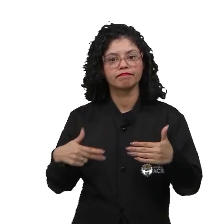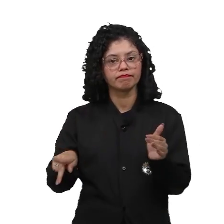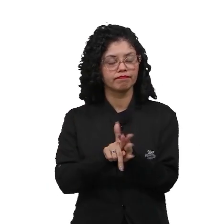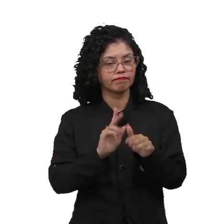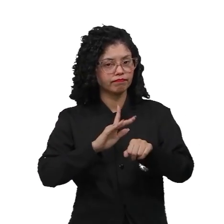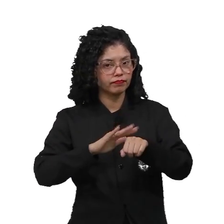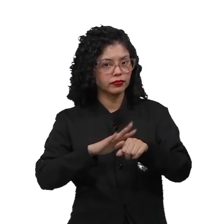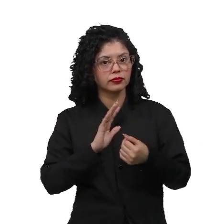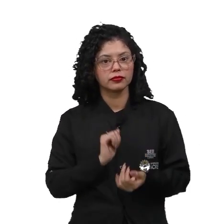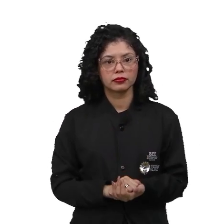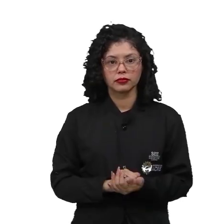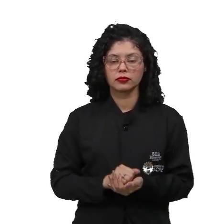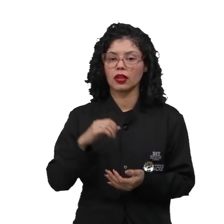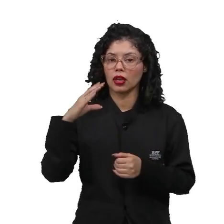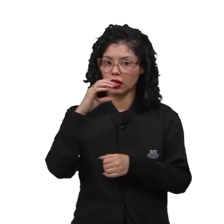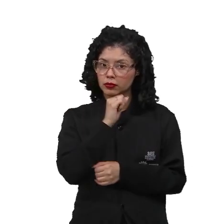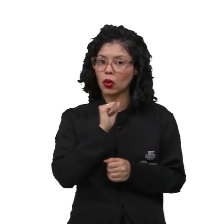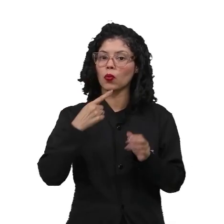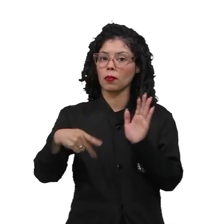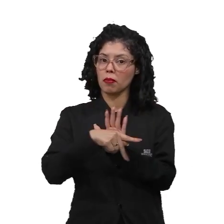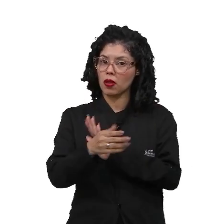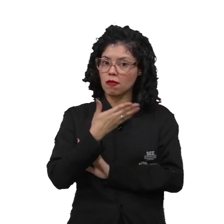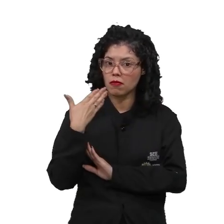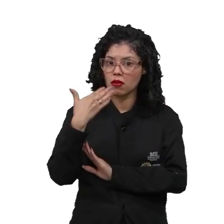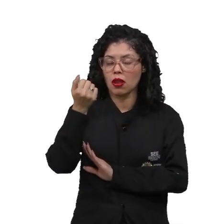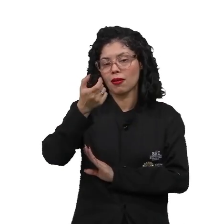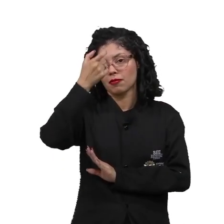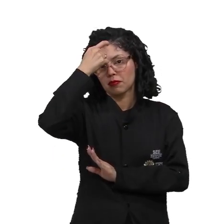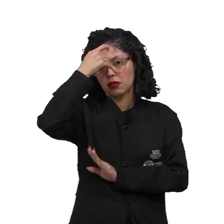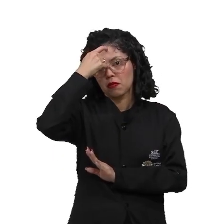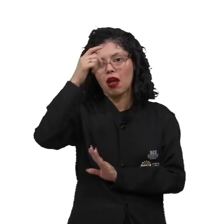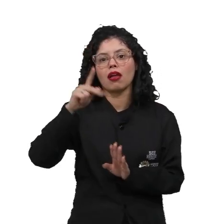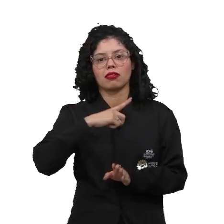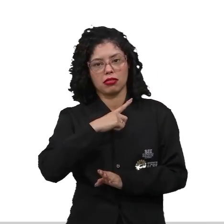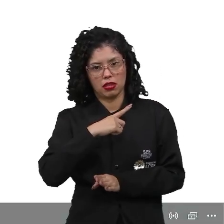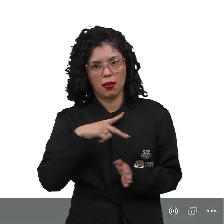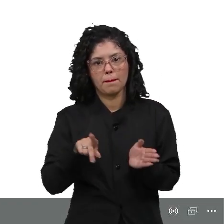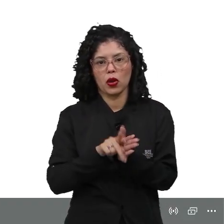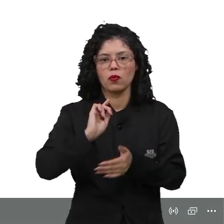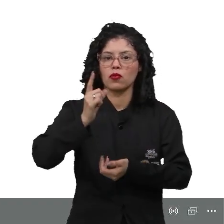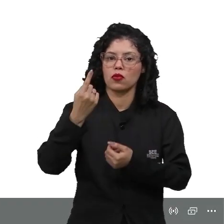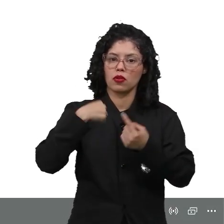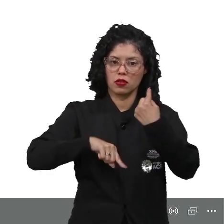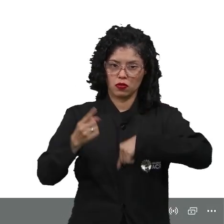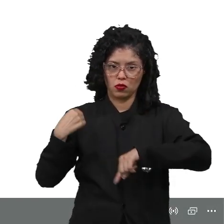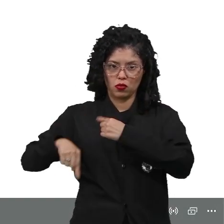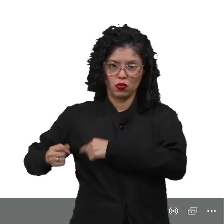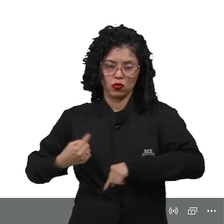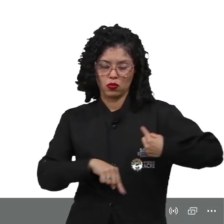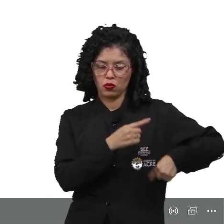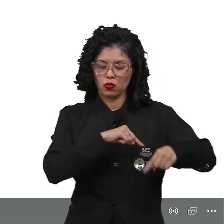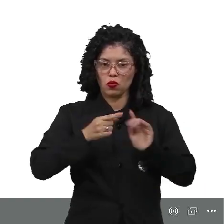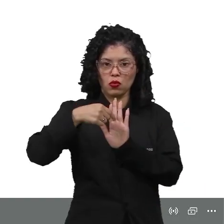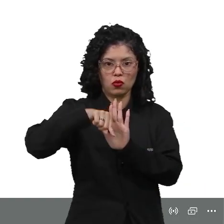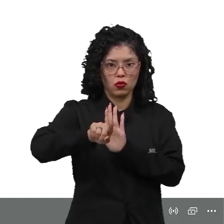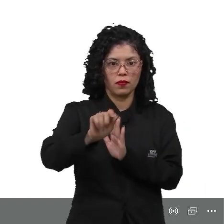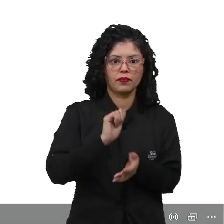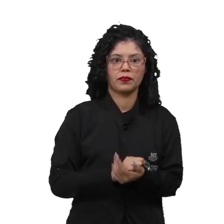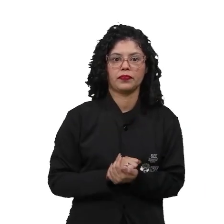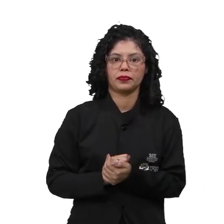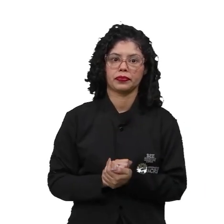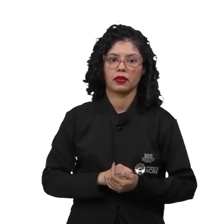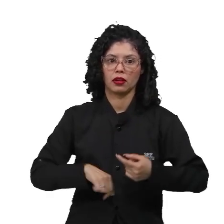né, essa doença de forma mais efetiva por conta dessa memória imunológica. Então, ali os componentes, né, os principais componentes vão ser